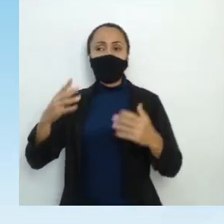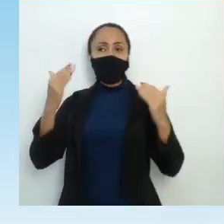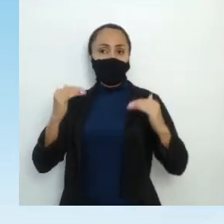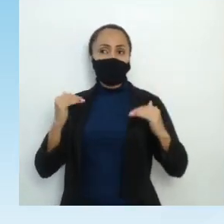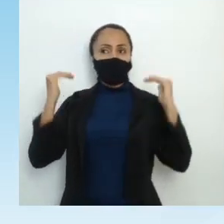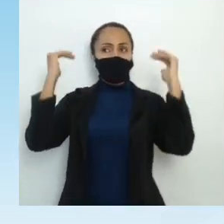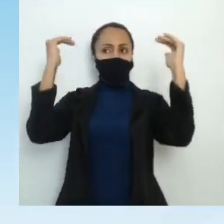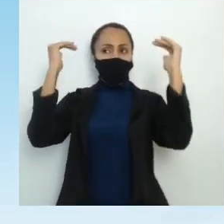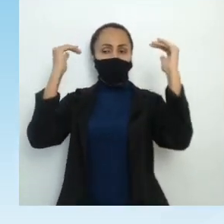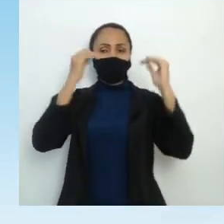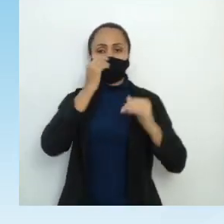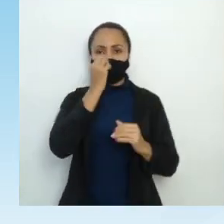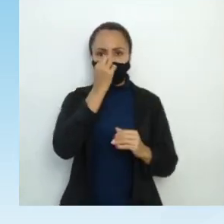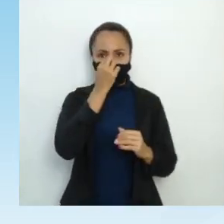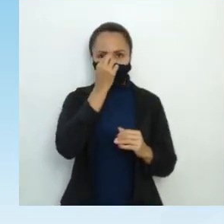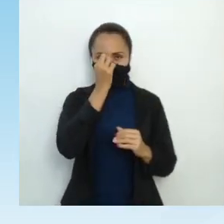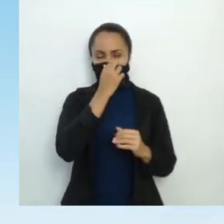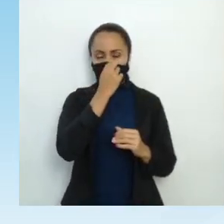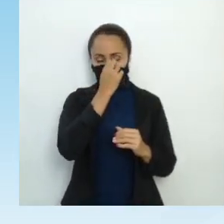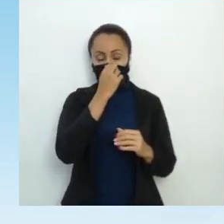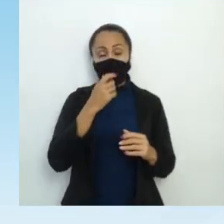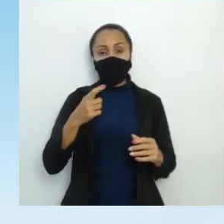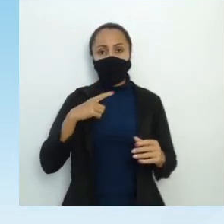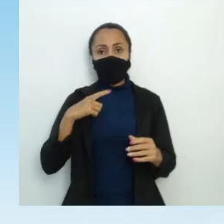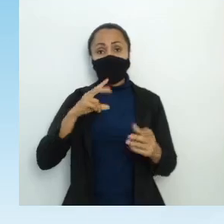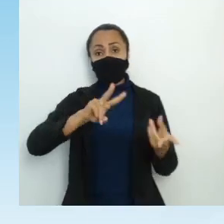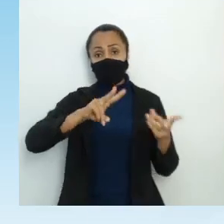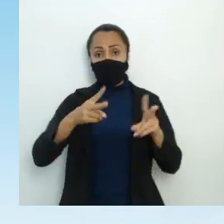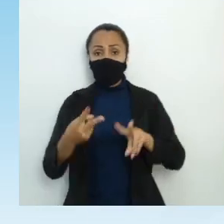determinar. Então há essa inversão, né, das